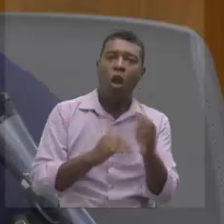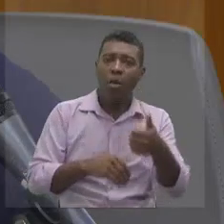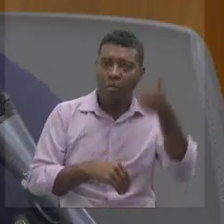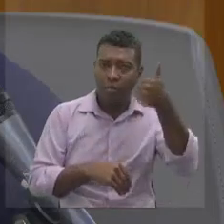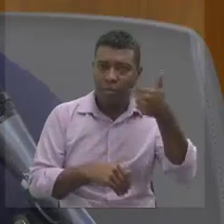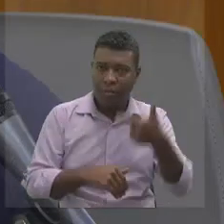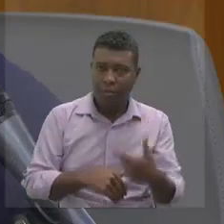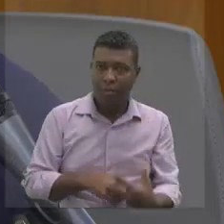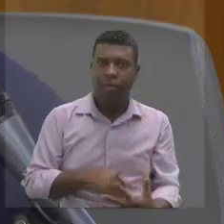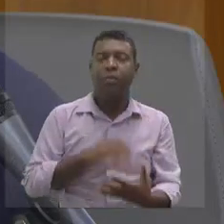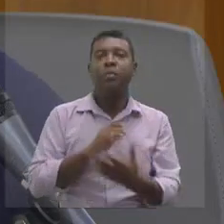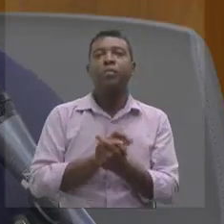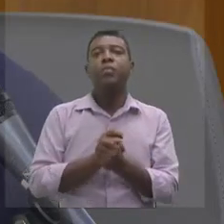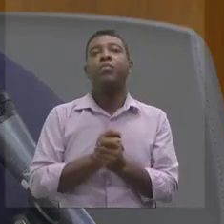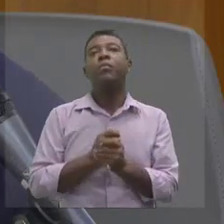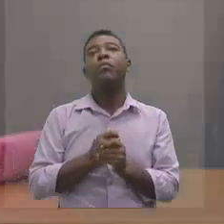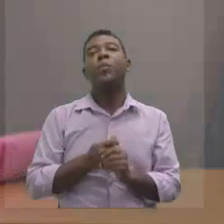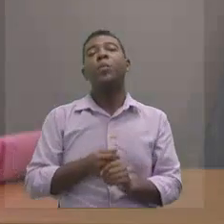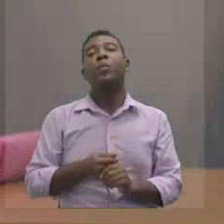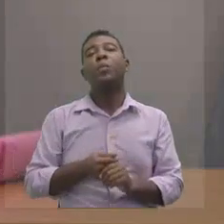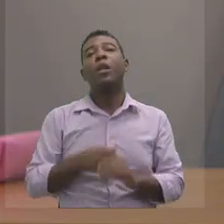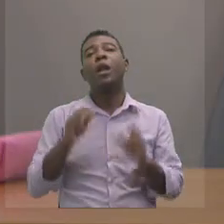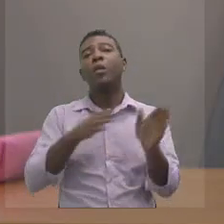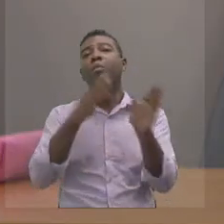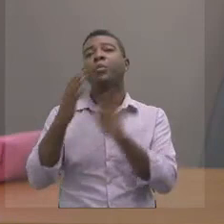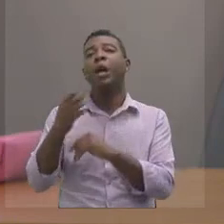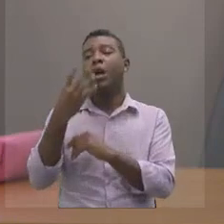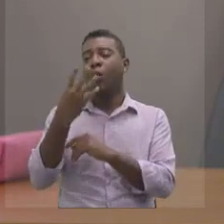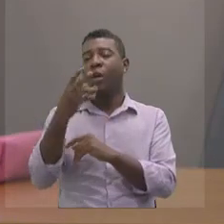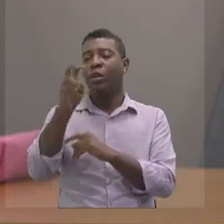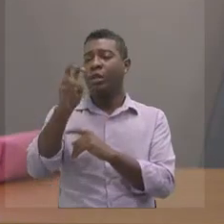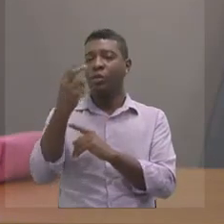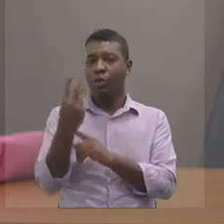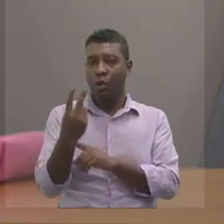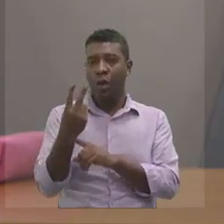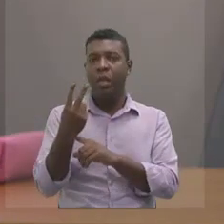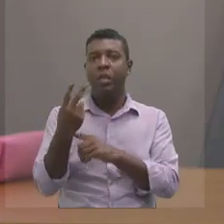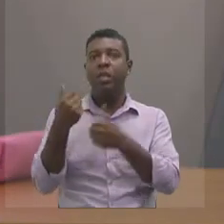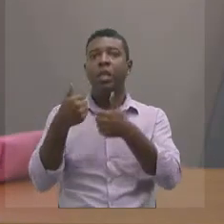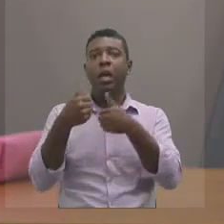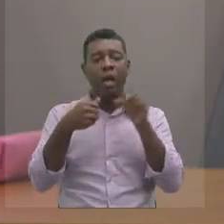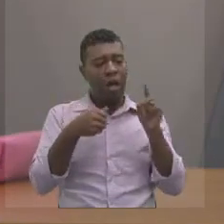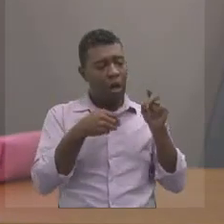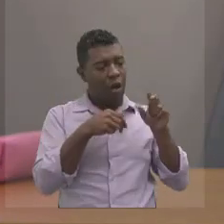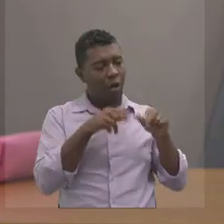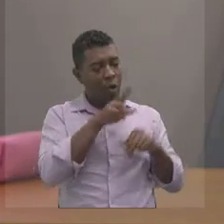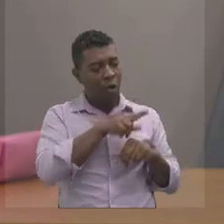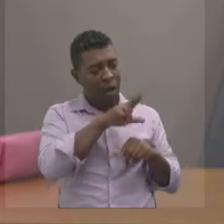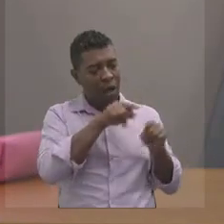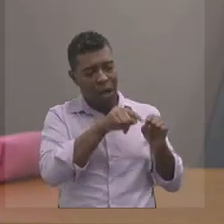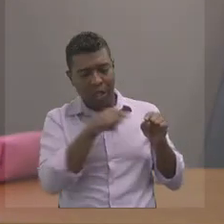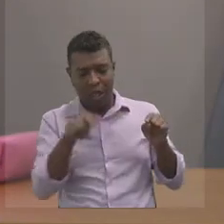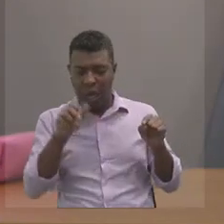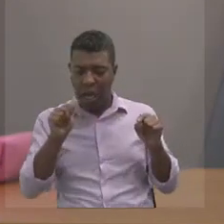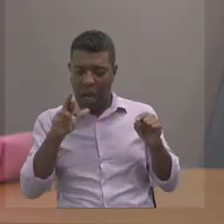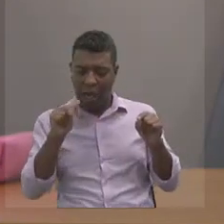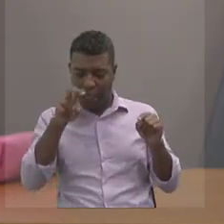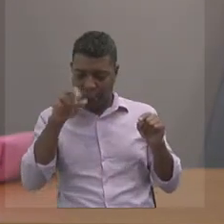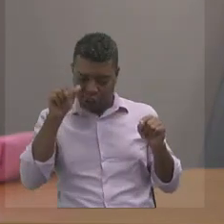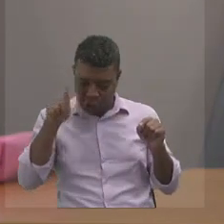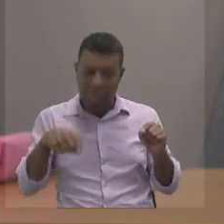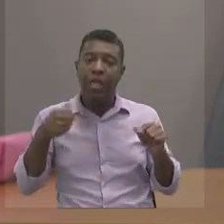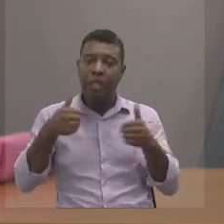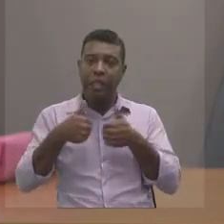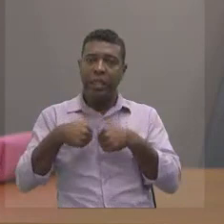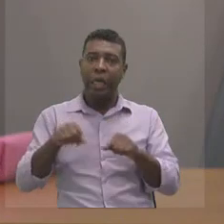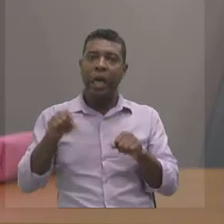perfeito é em relação a quatro cinco dois Deputado Então esse trecho está incluído na ligação Uberlândia Araxá incluído na concessão tá passando